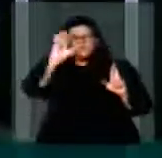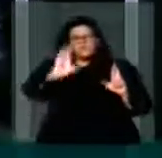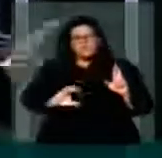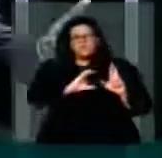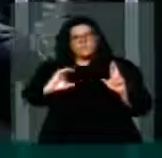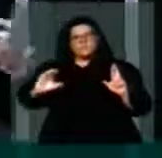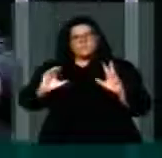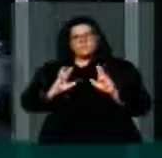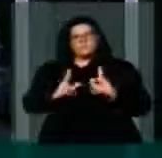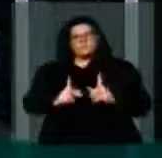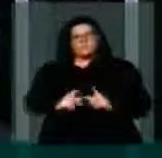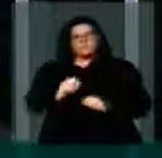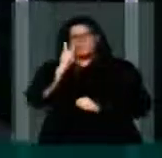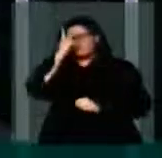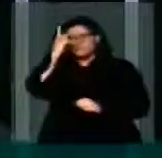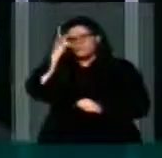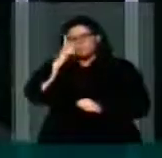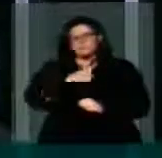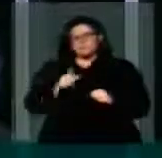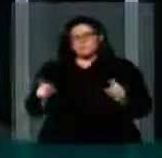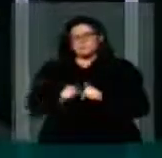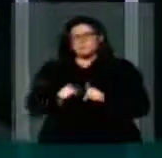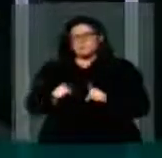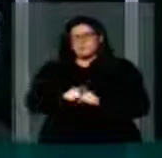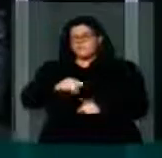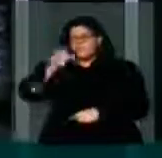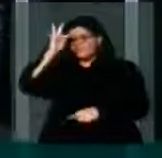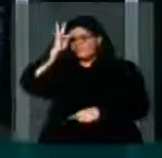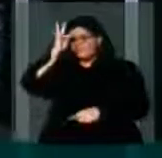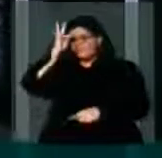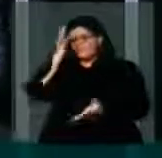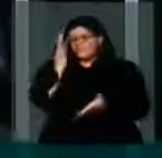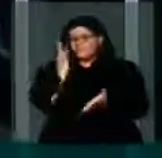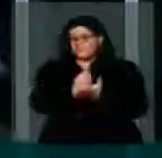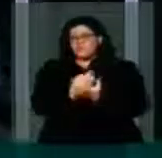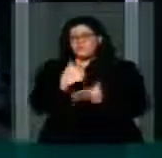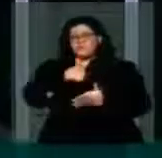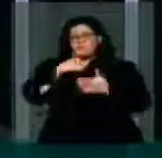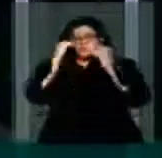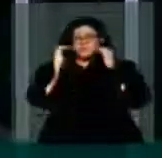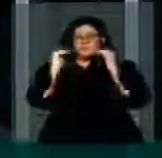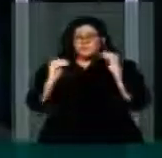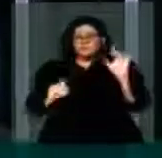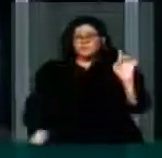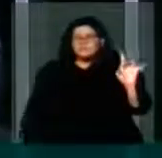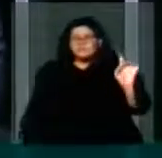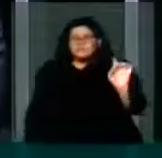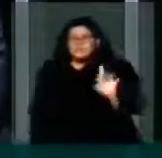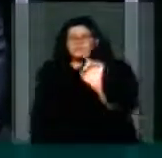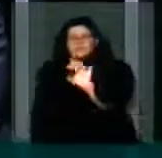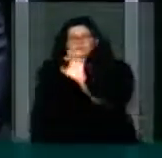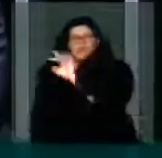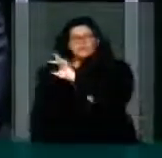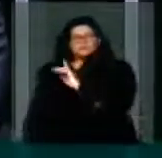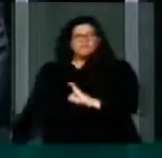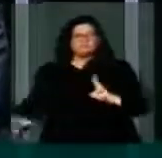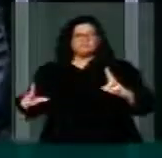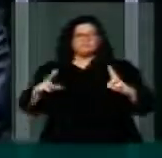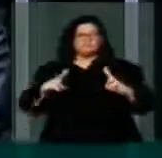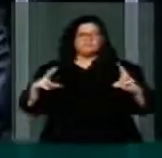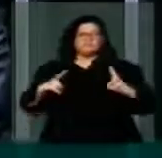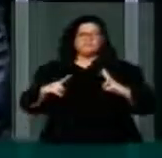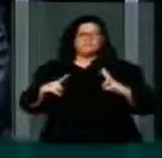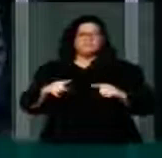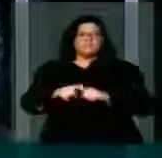e todos aqueles que também expressam a sua fé, e respeito cada um na sua particularidade,